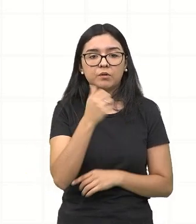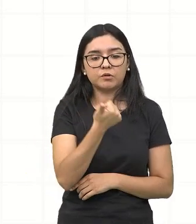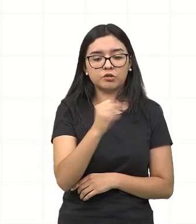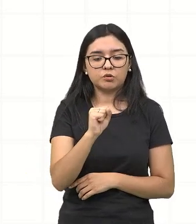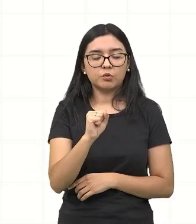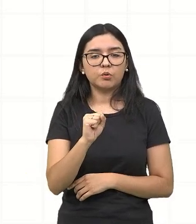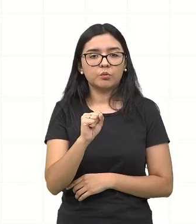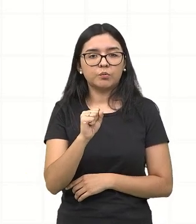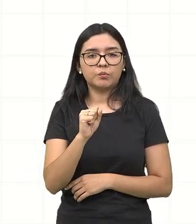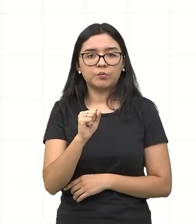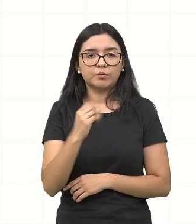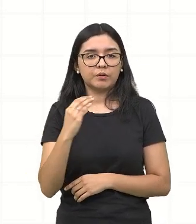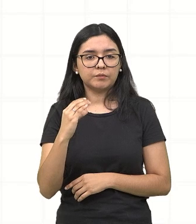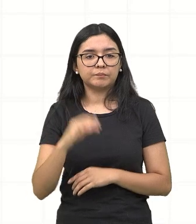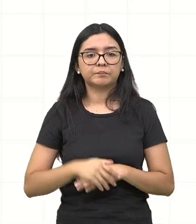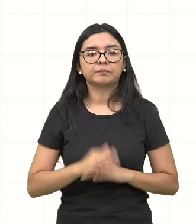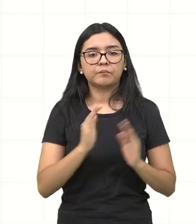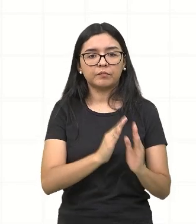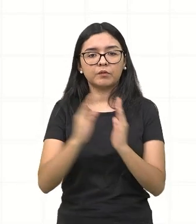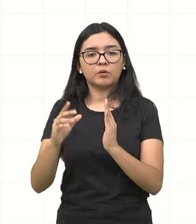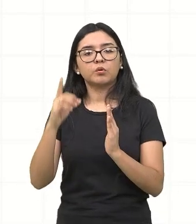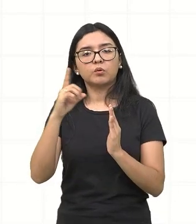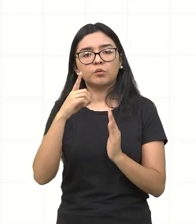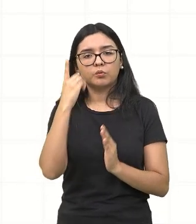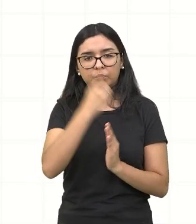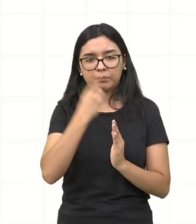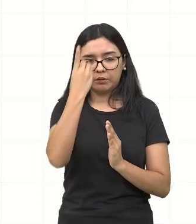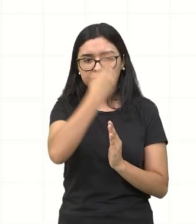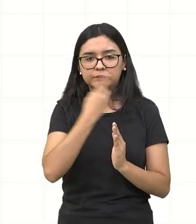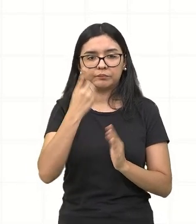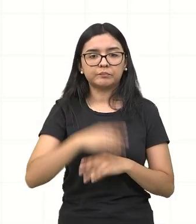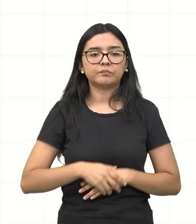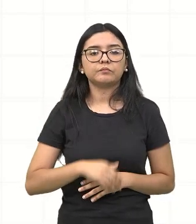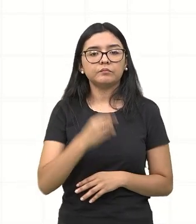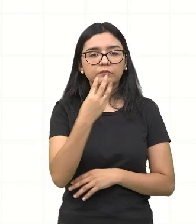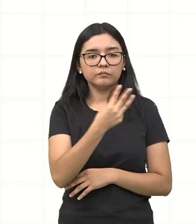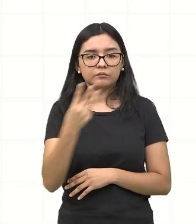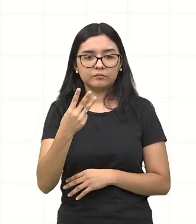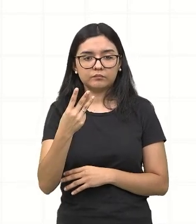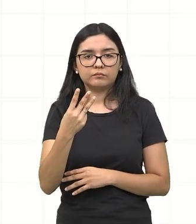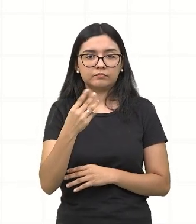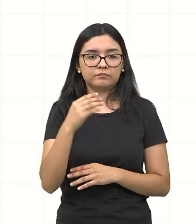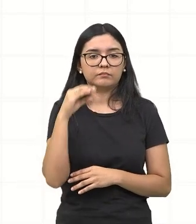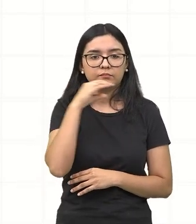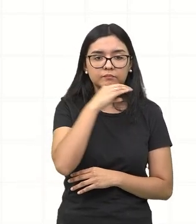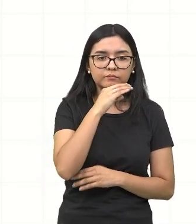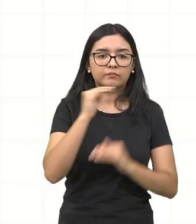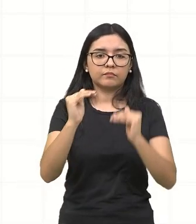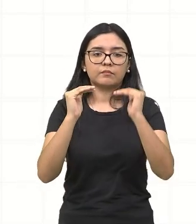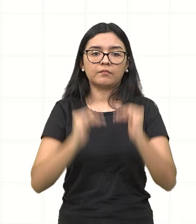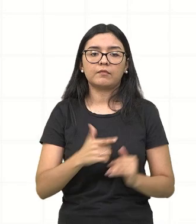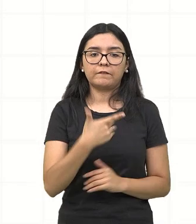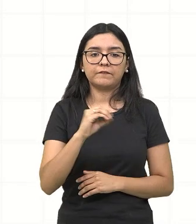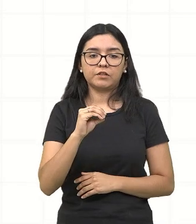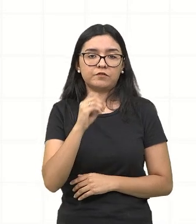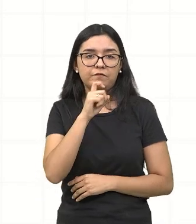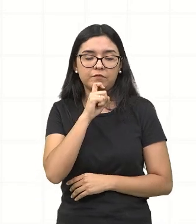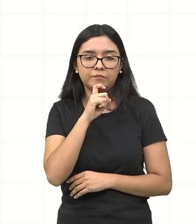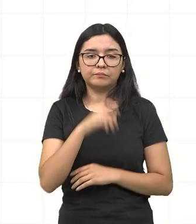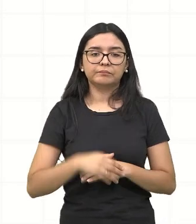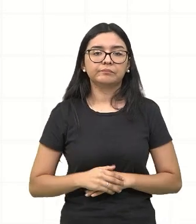tá legal? No domingo, a máxima 33 e mínima 20 graus. Tudo